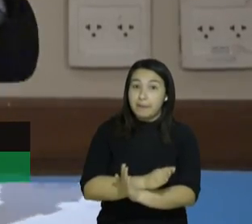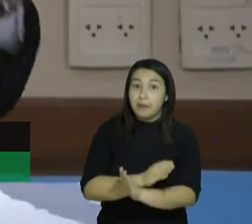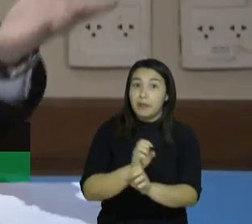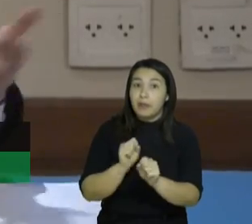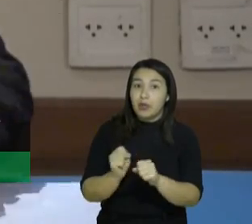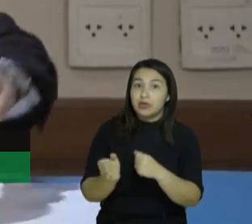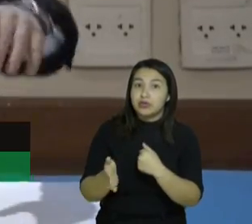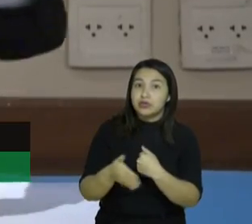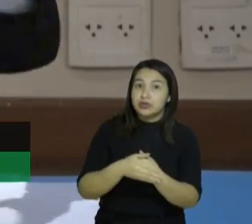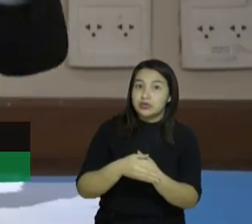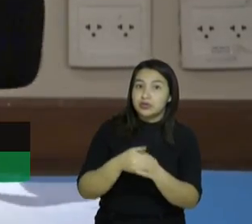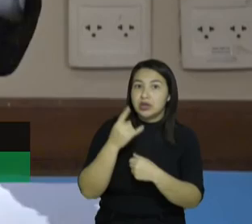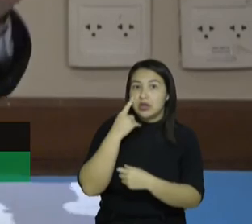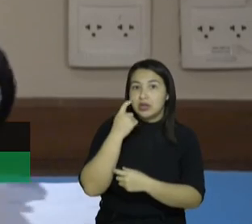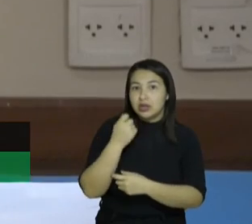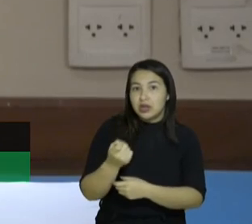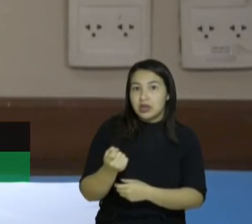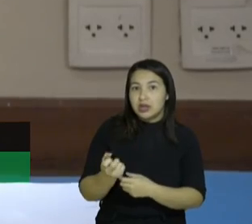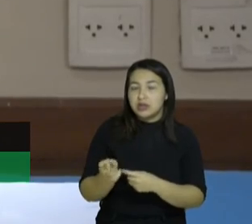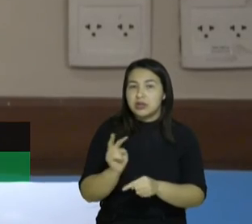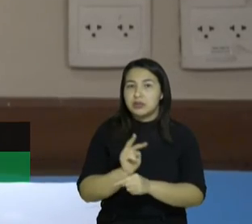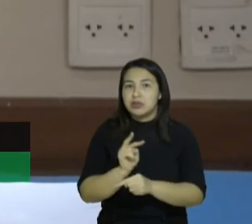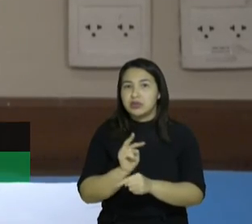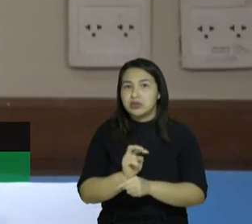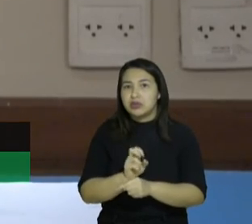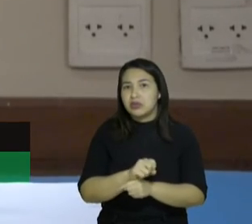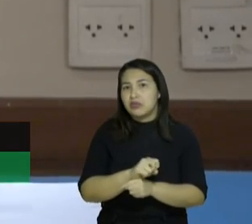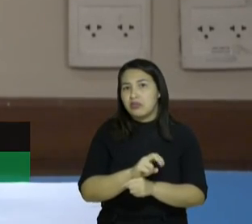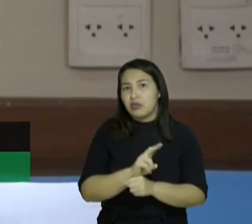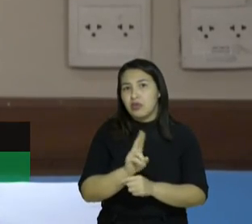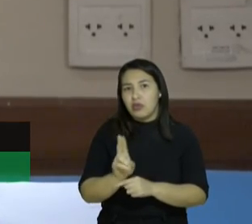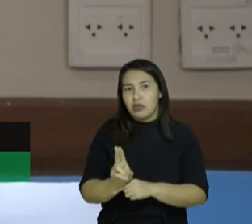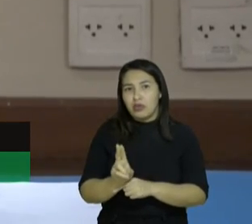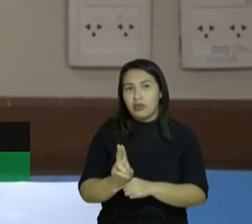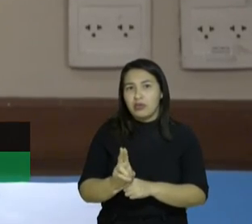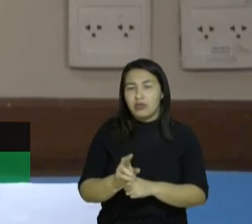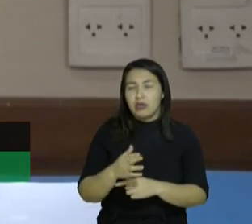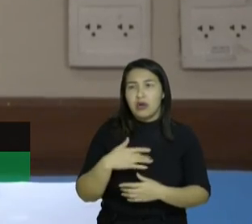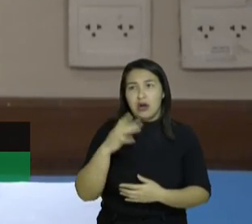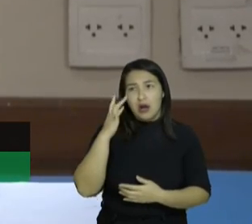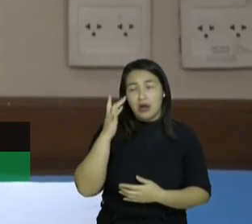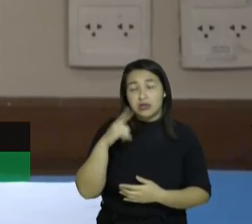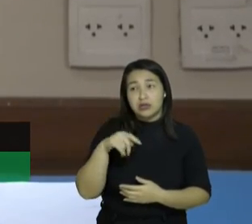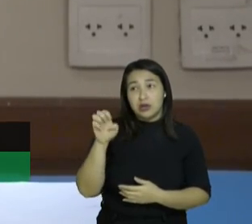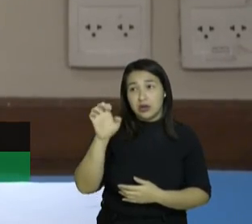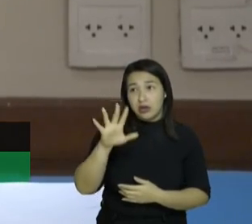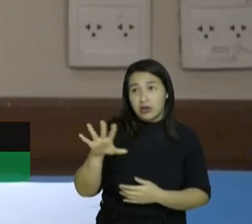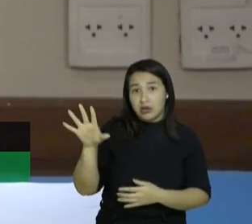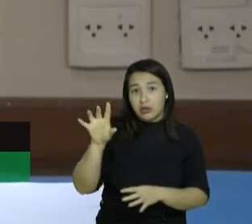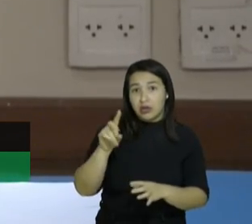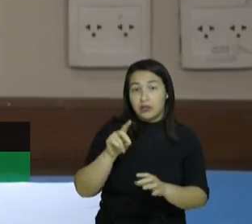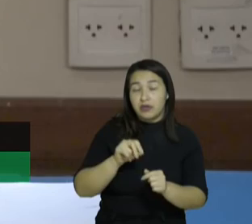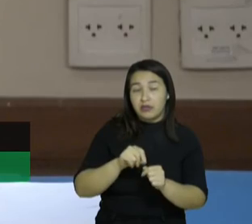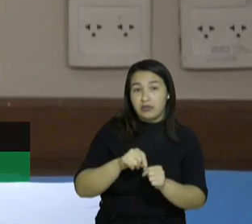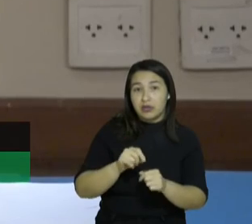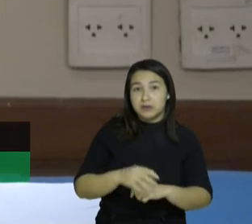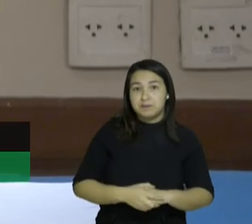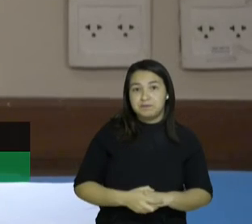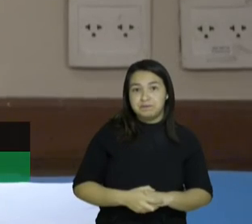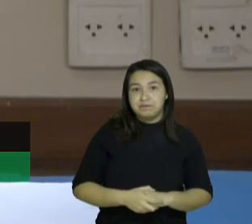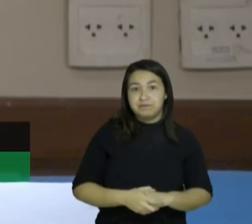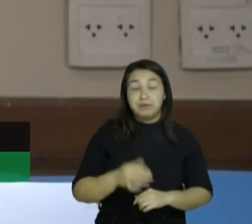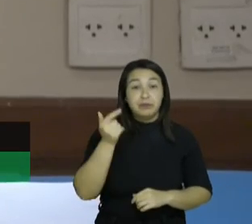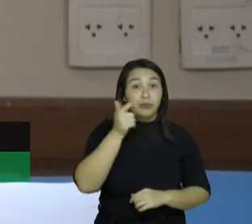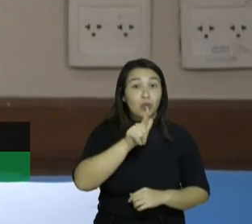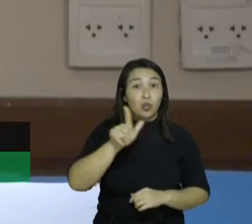escondendo interesses protecionistas ou protelação do fechamento do acordo que me parece que o que a Europa tá fazendo em grande medida e outra